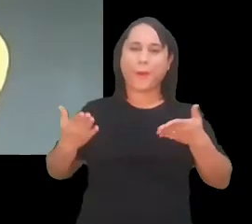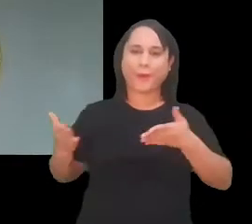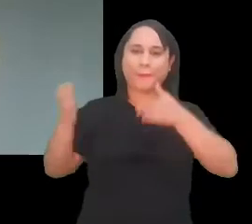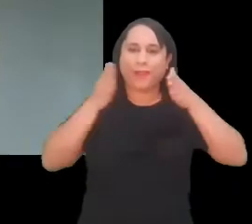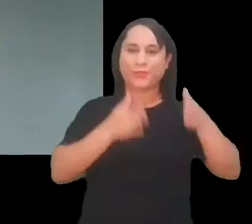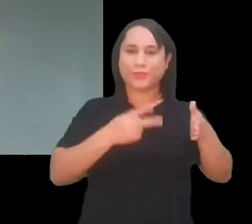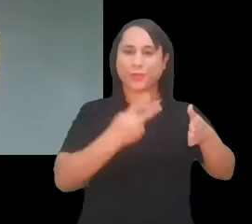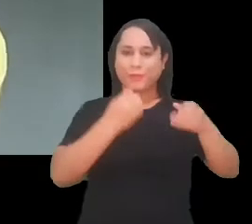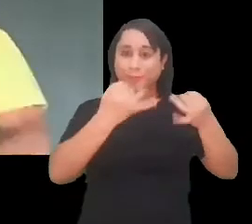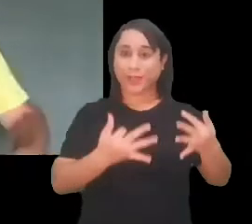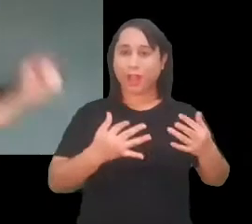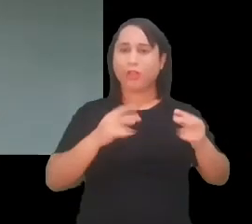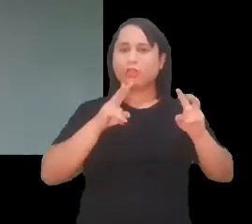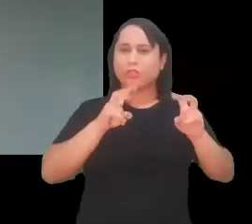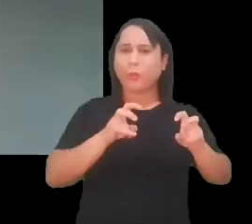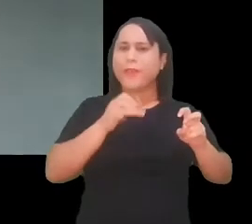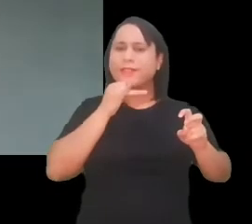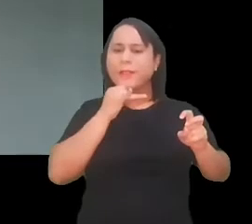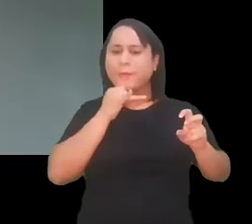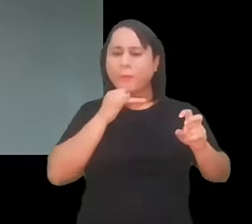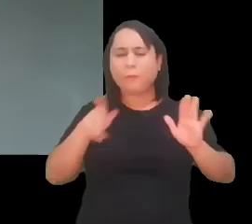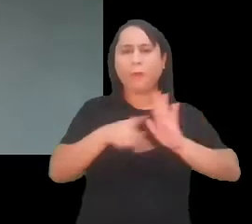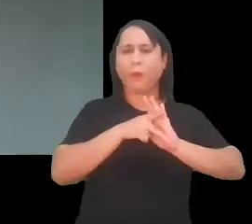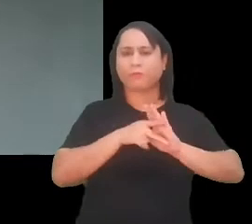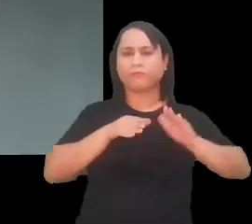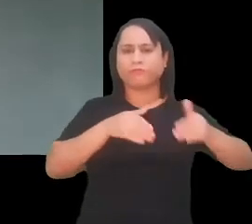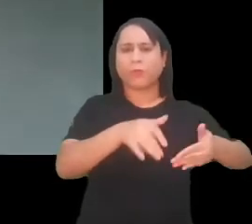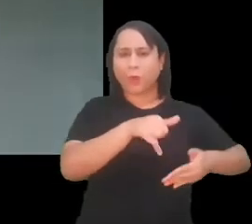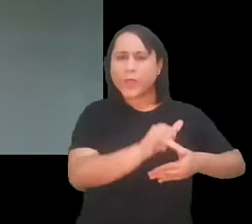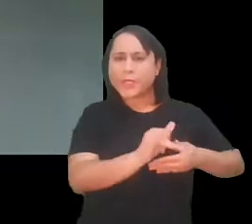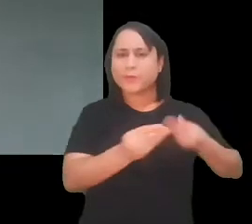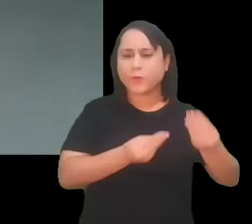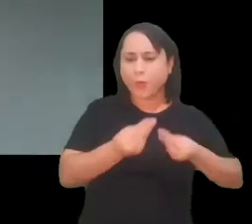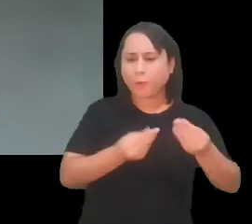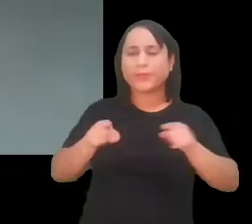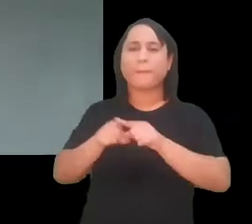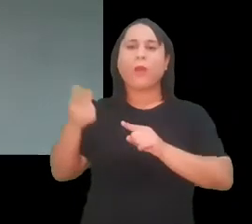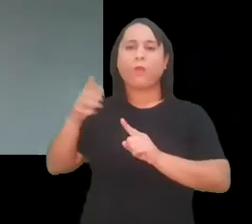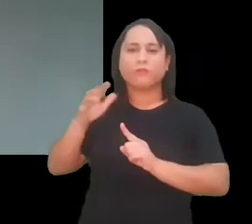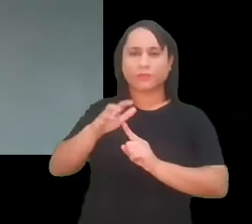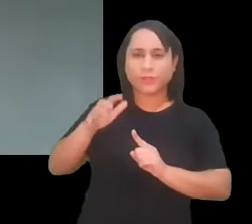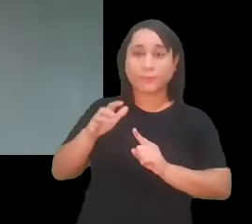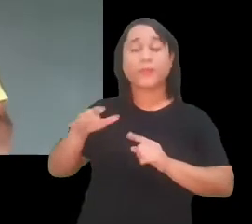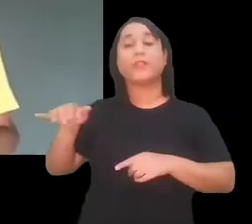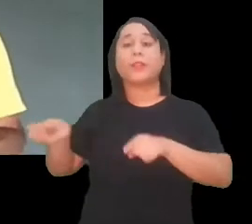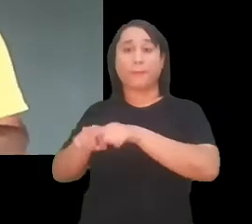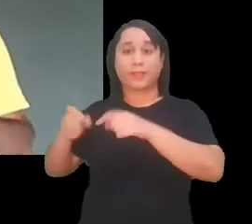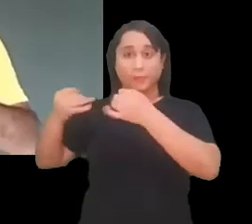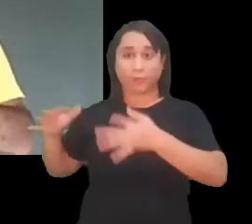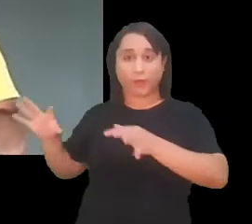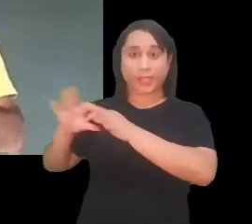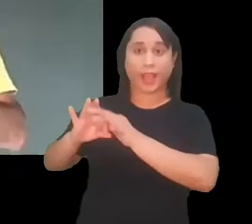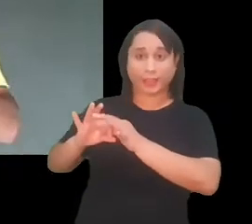herança restrita ao sexo e a herança influenciada pelo sexo. Na aula passada a gente falou da herança ligada ao sexo, que